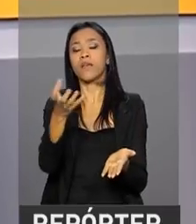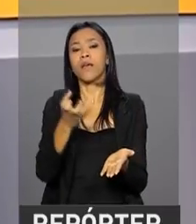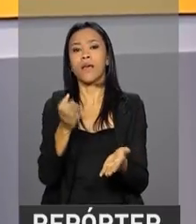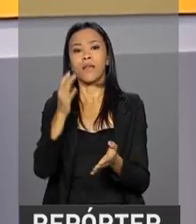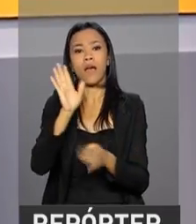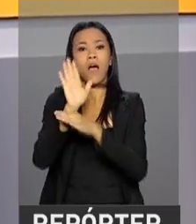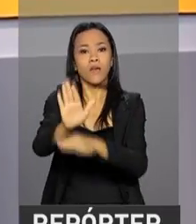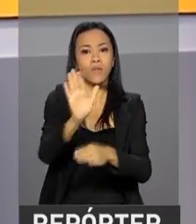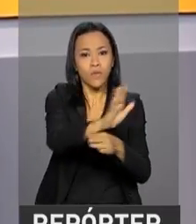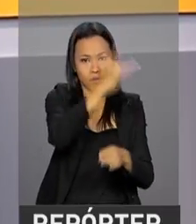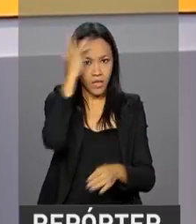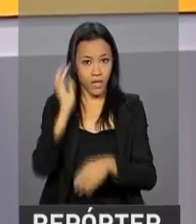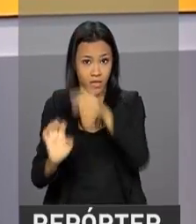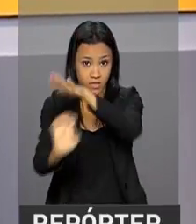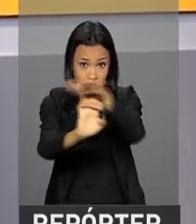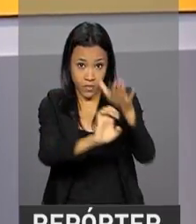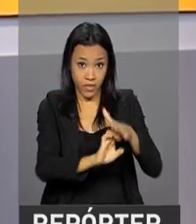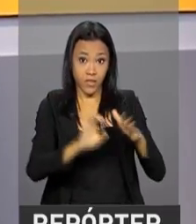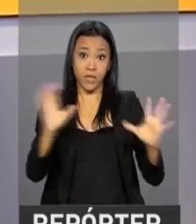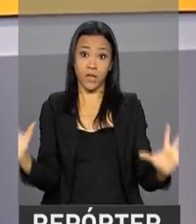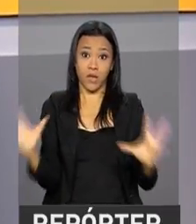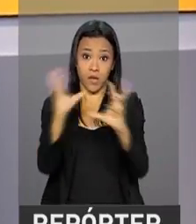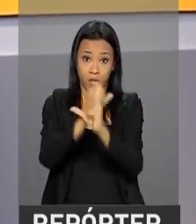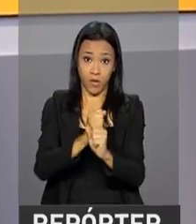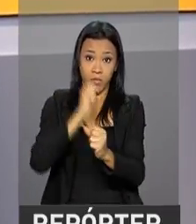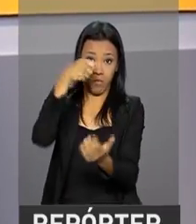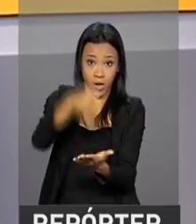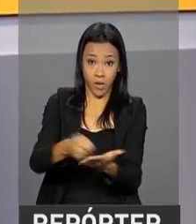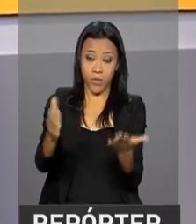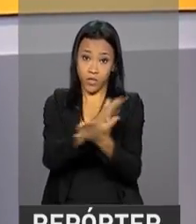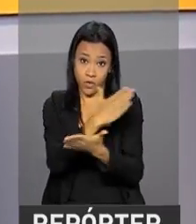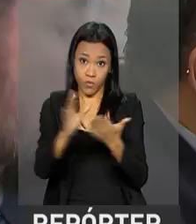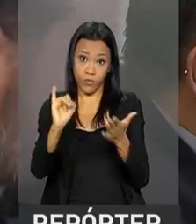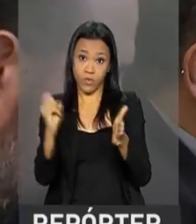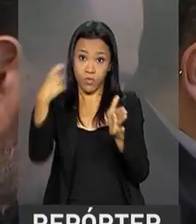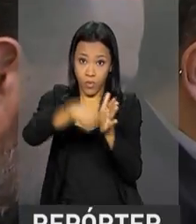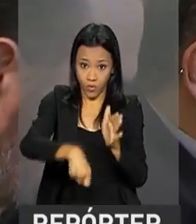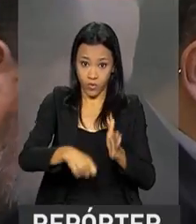dos empreendedores, reunindo o pagamento de alguns tributos.